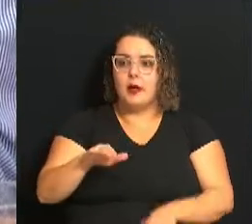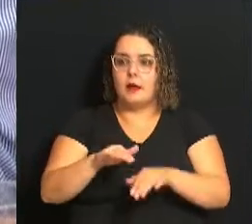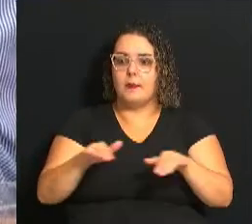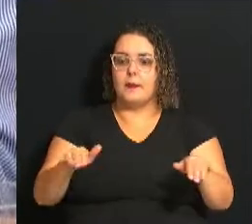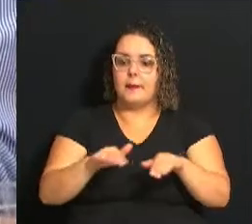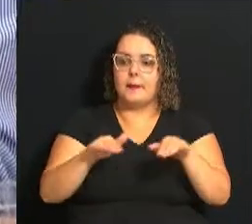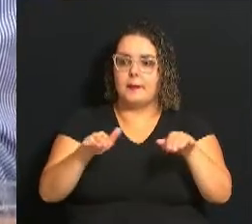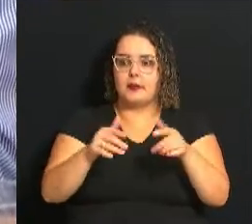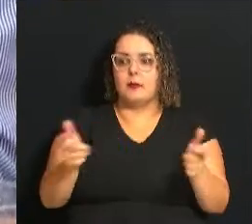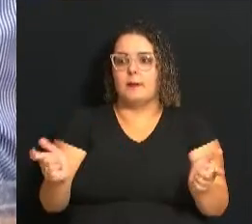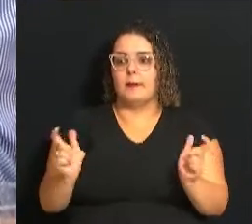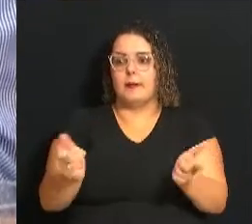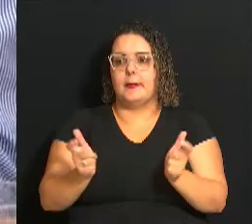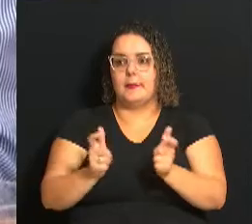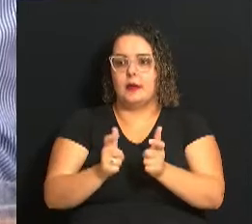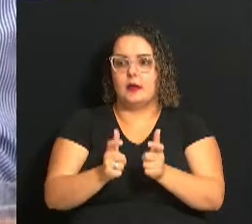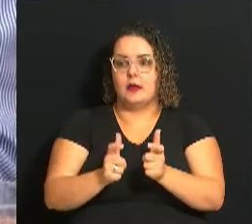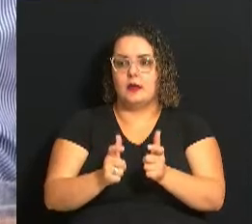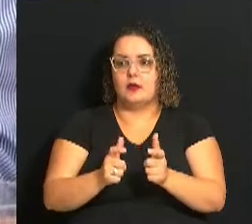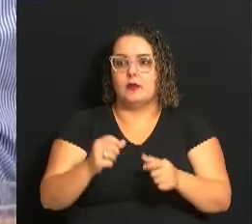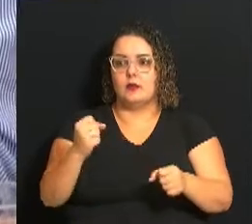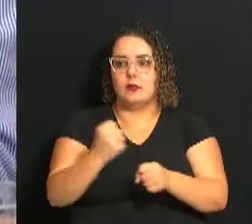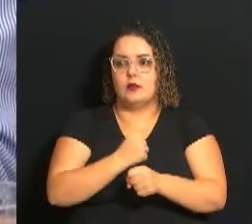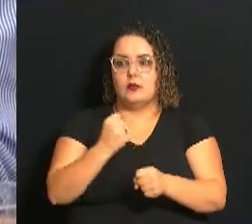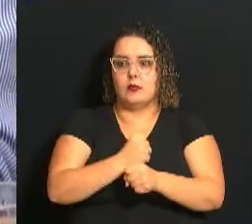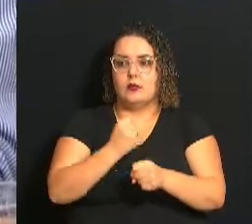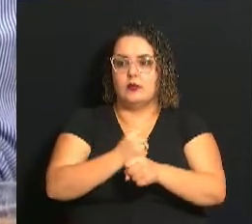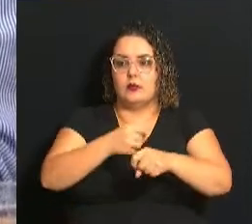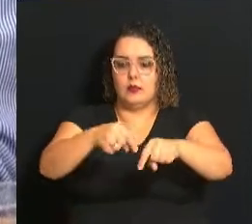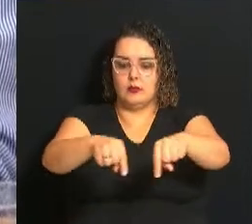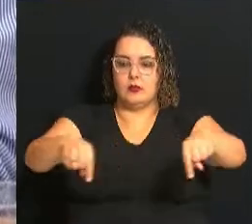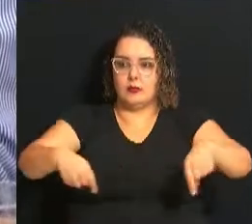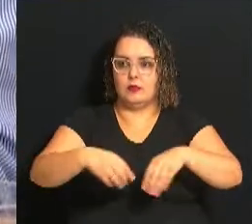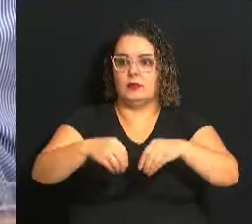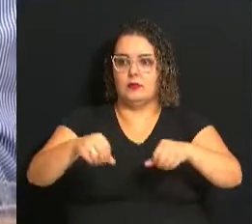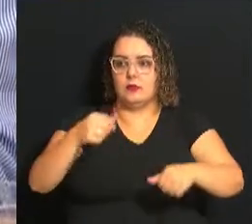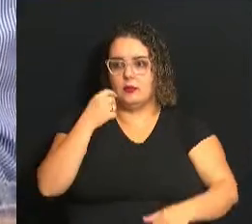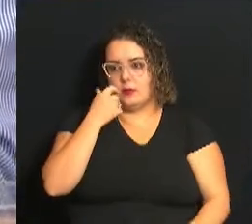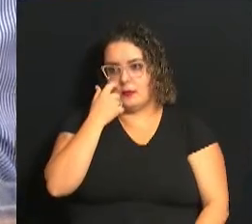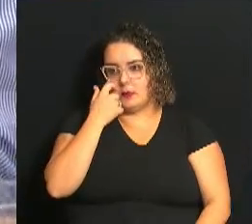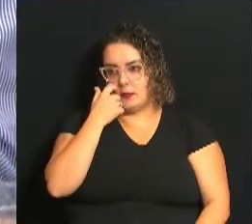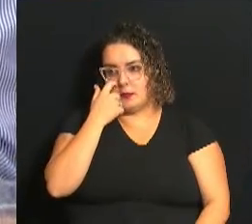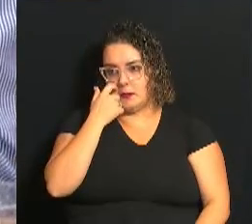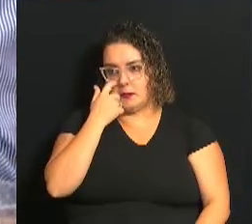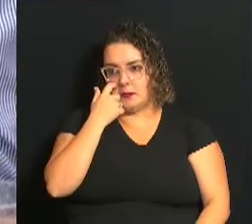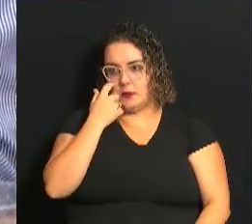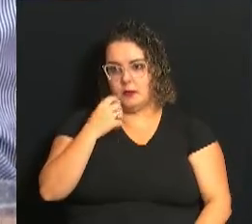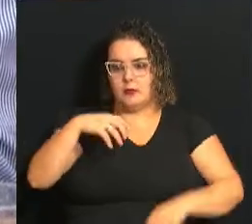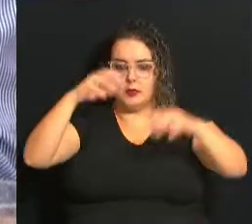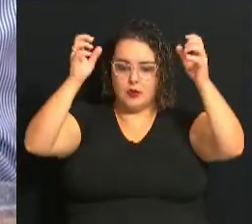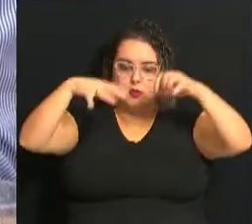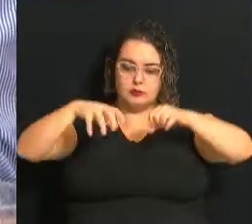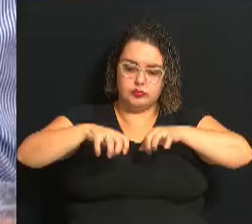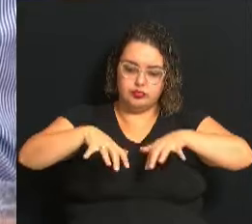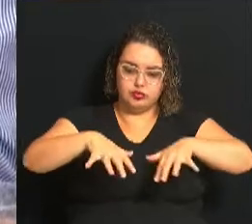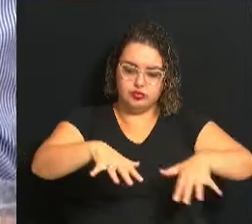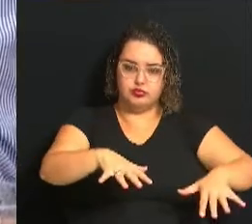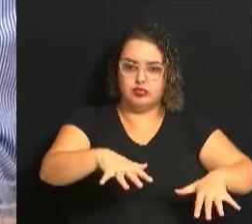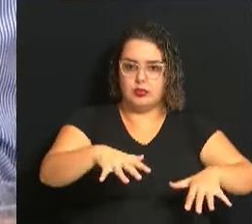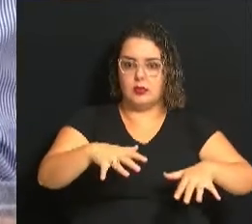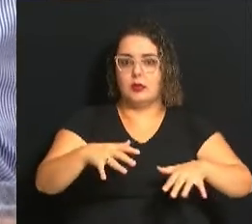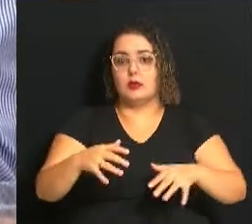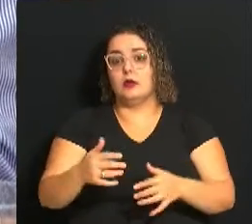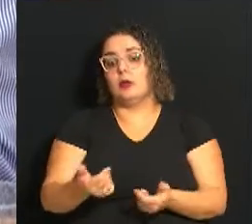menor a ocupação da construção no terreno, portanto, maior permeabilidade e menor alteração